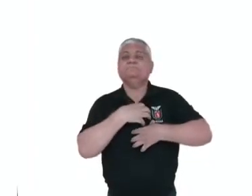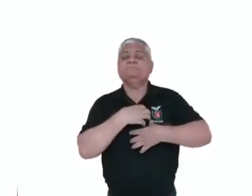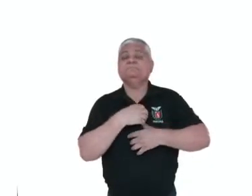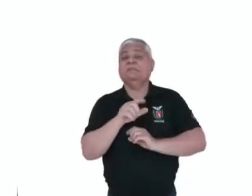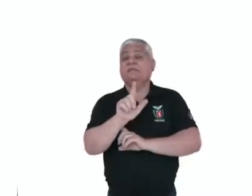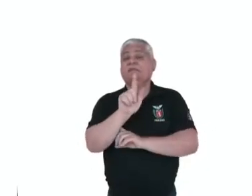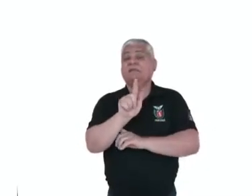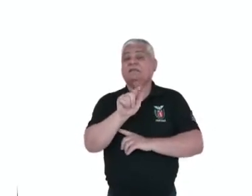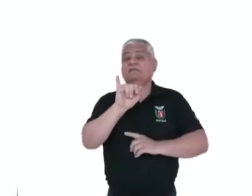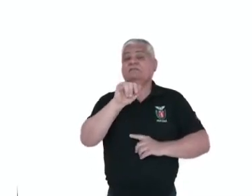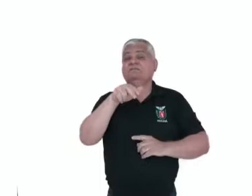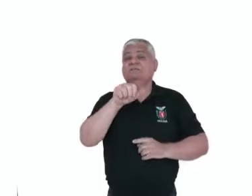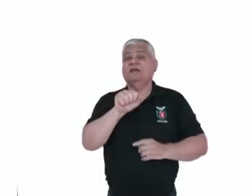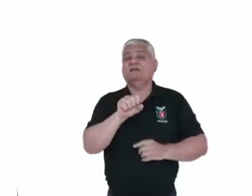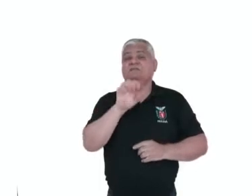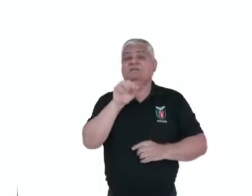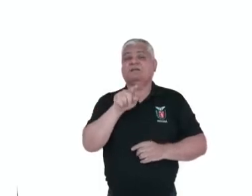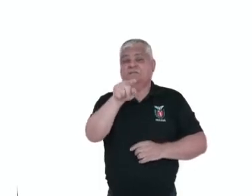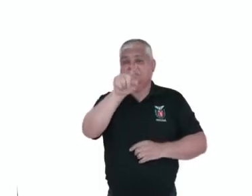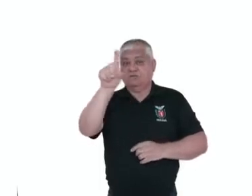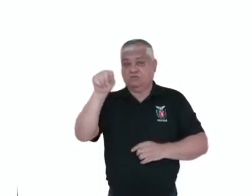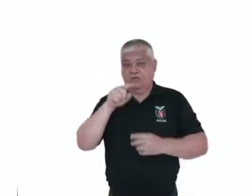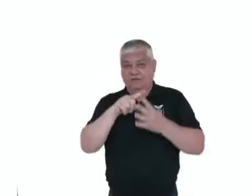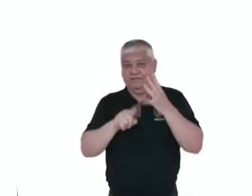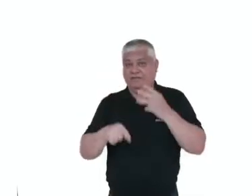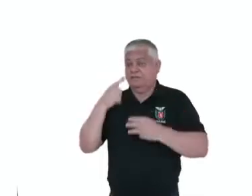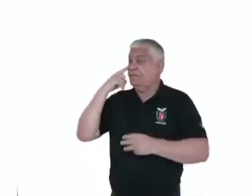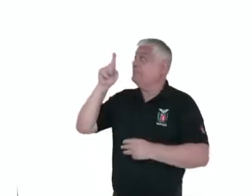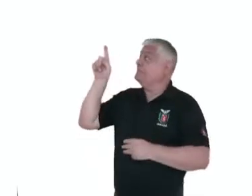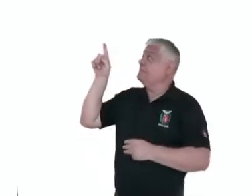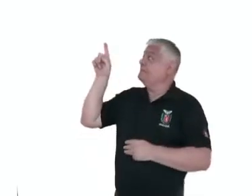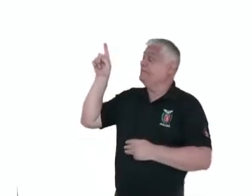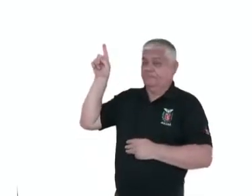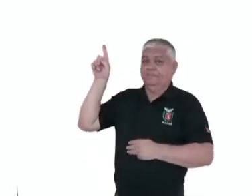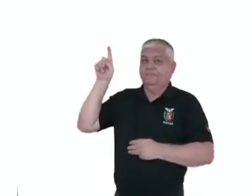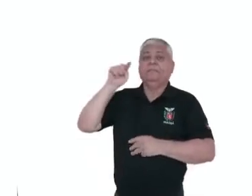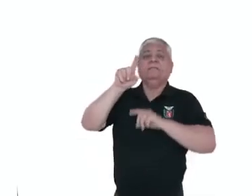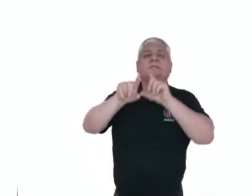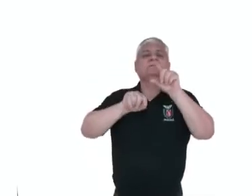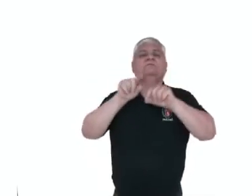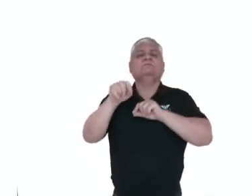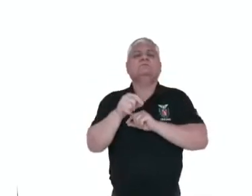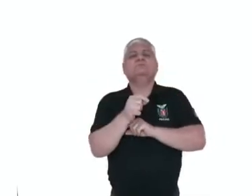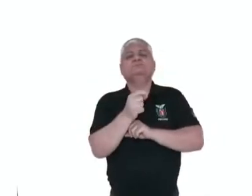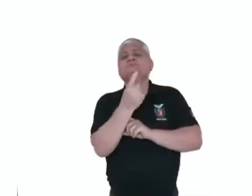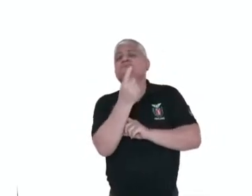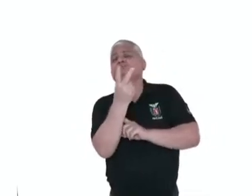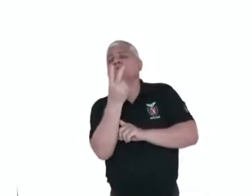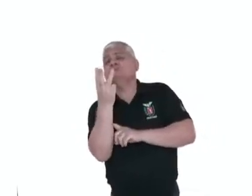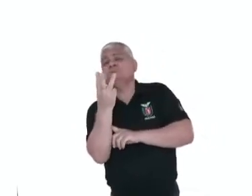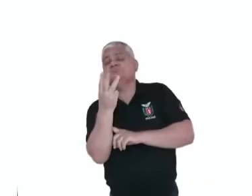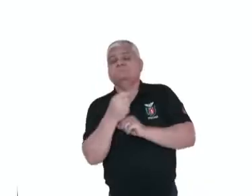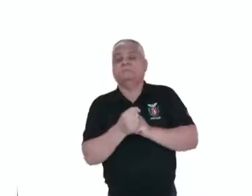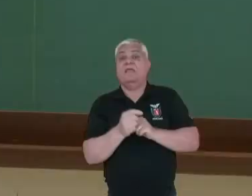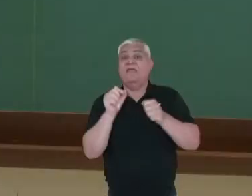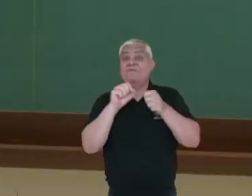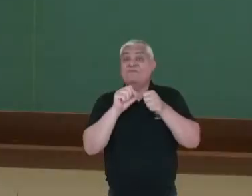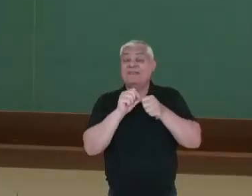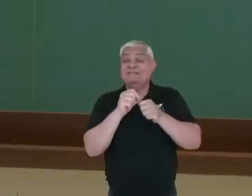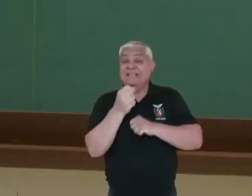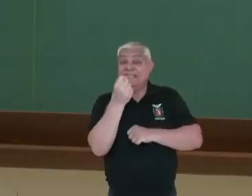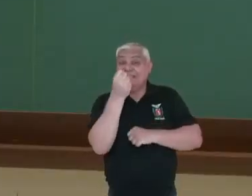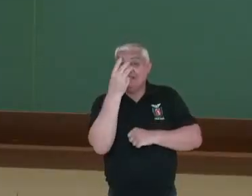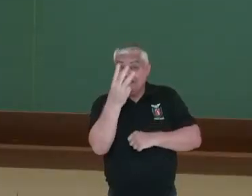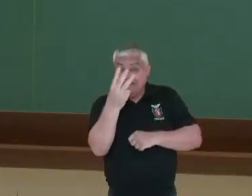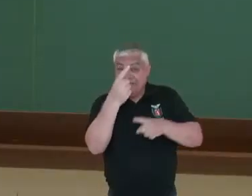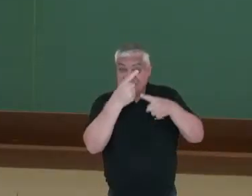você pode escolher um desses três exercícios e você vai realizar três vezes de 20